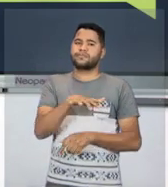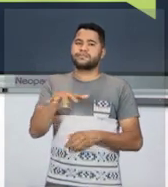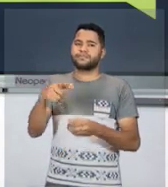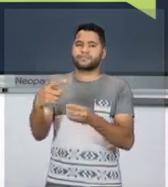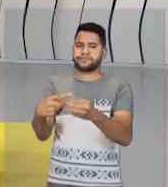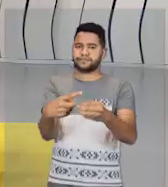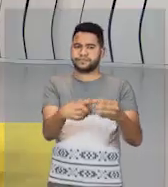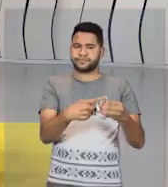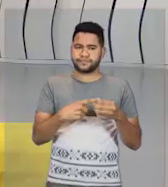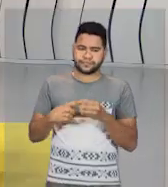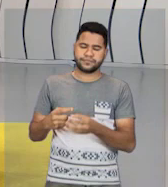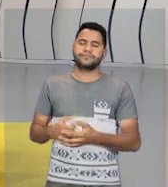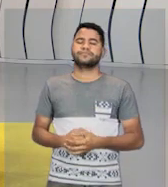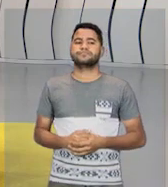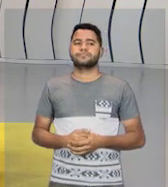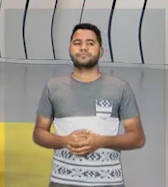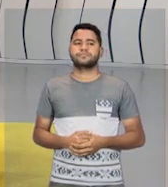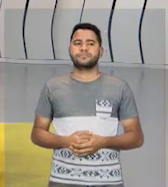e